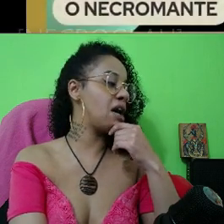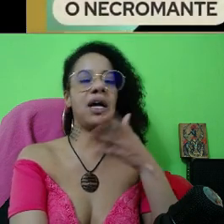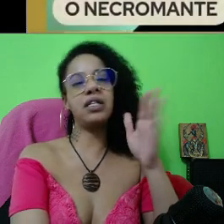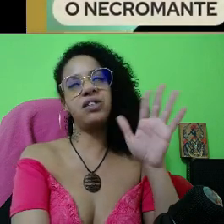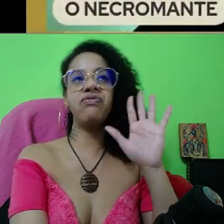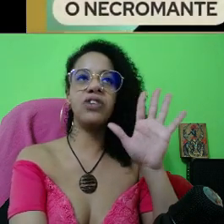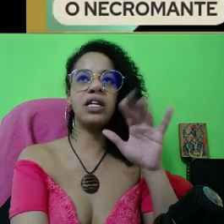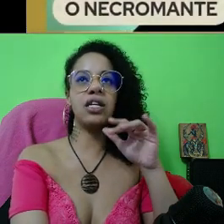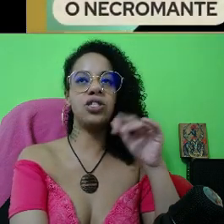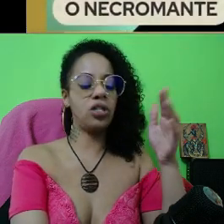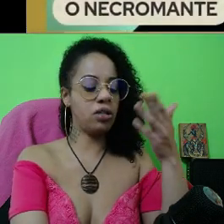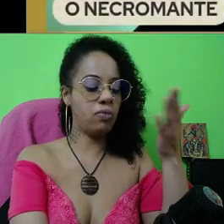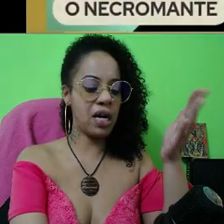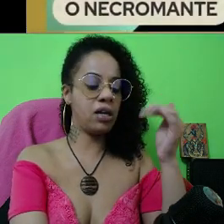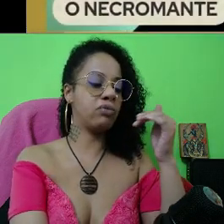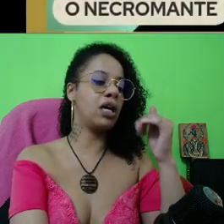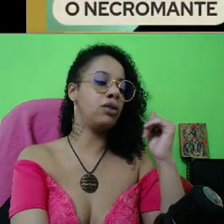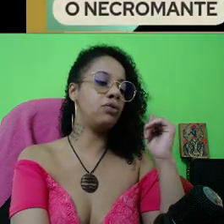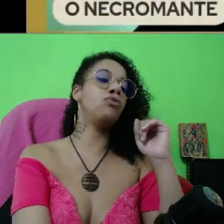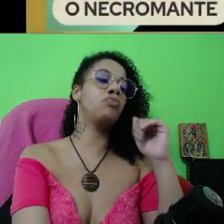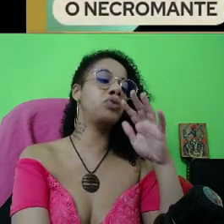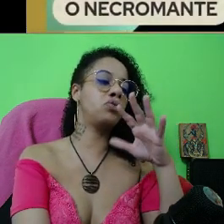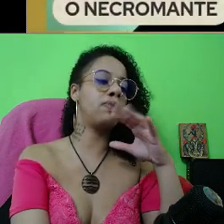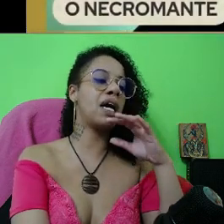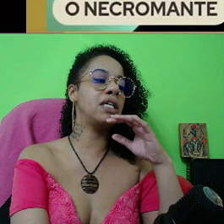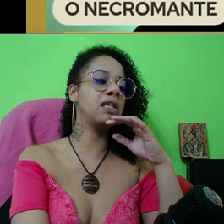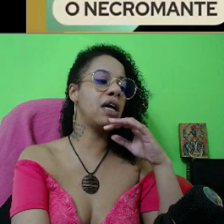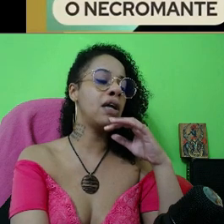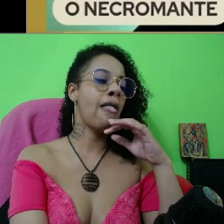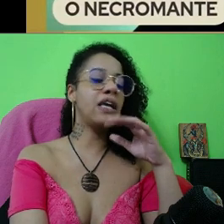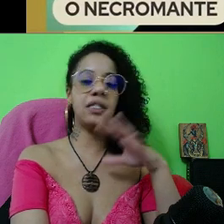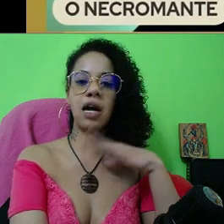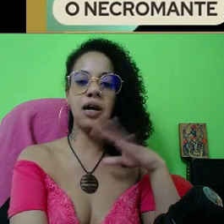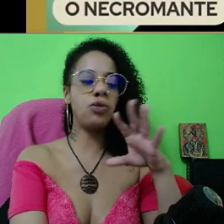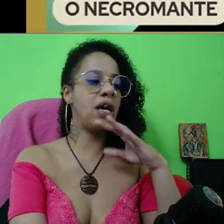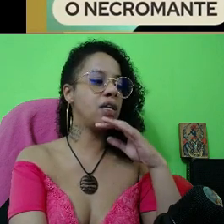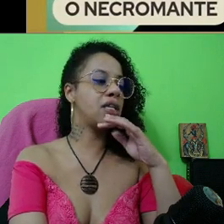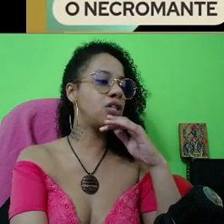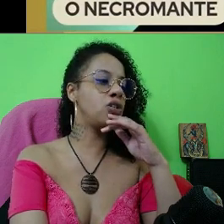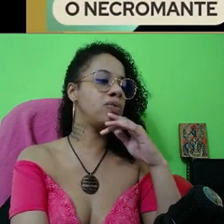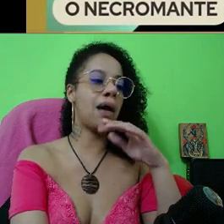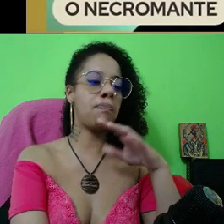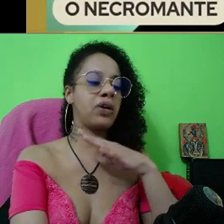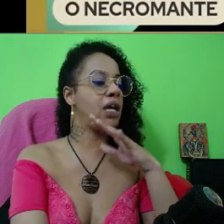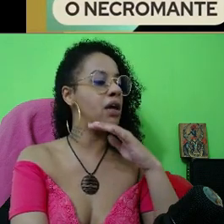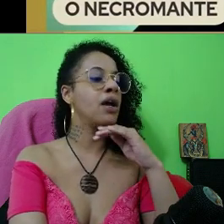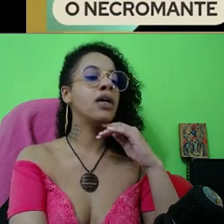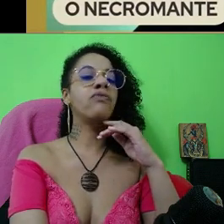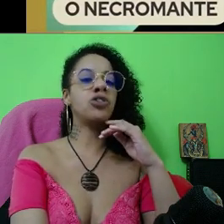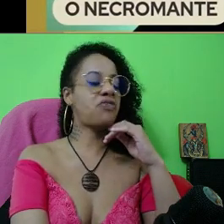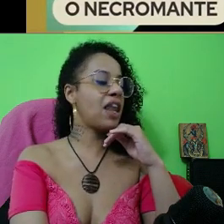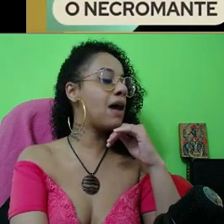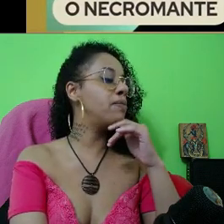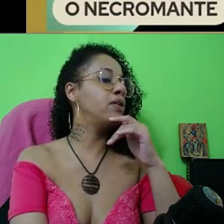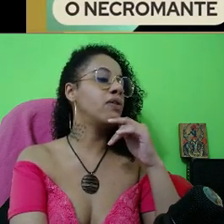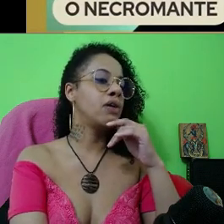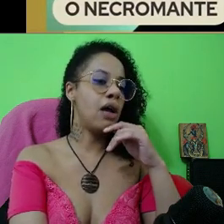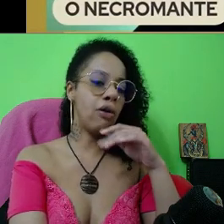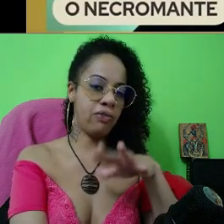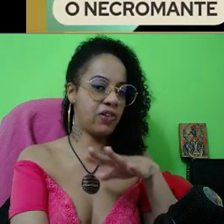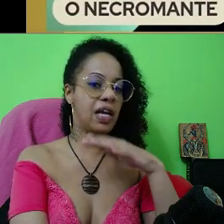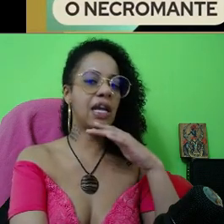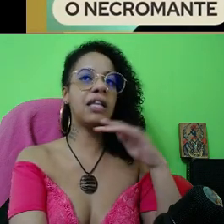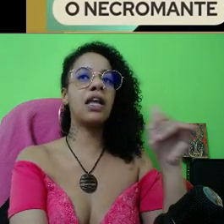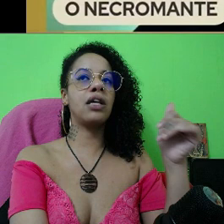respingar mas enfim né gente o Marli não tá no grupo e tudo mais né e certo ele tá de não tá porque vou te falar mano